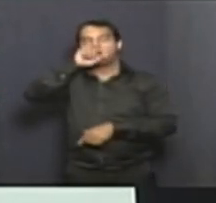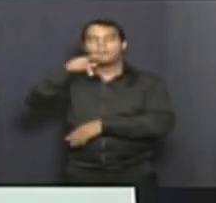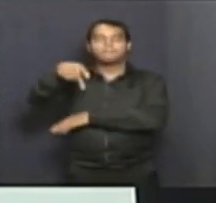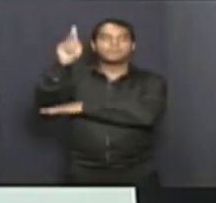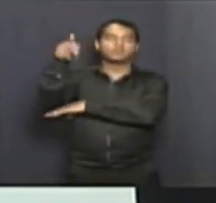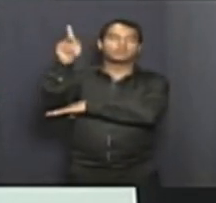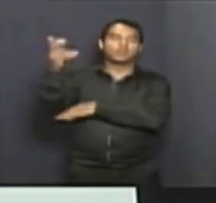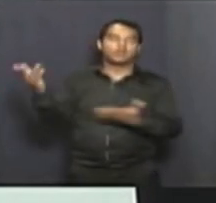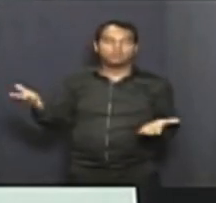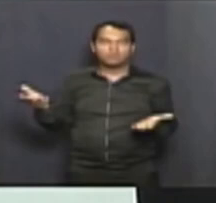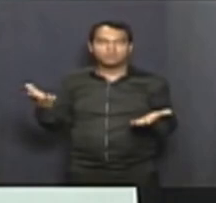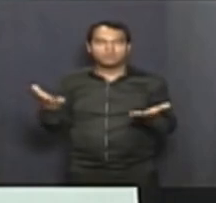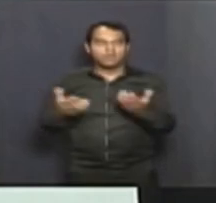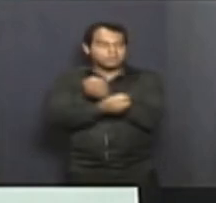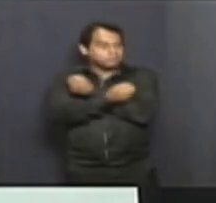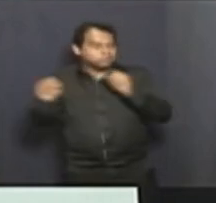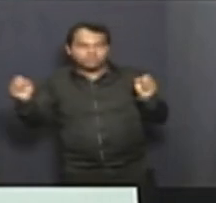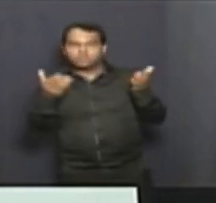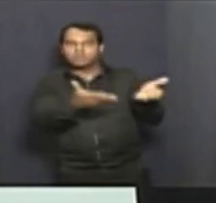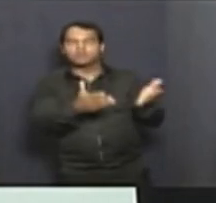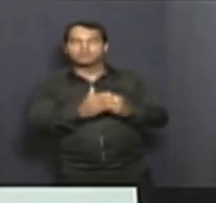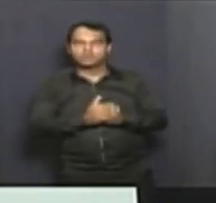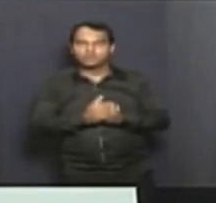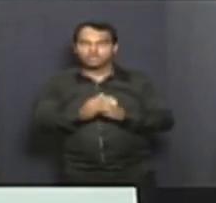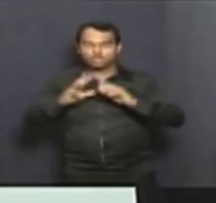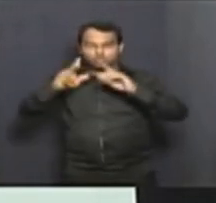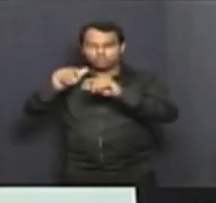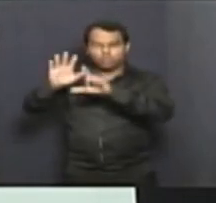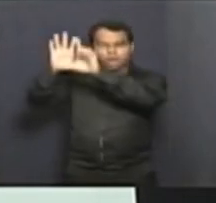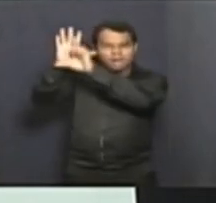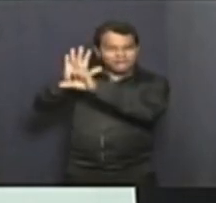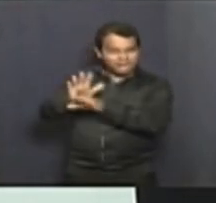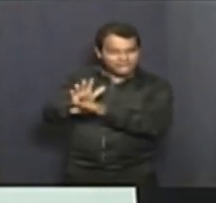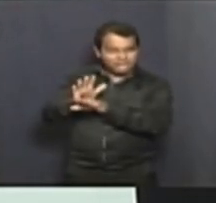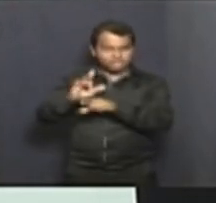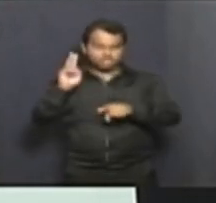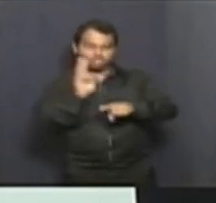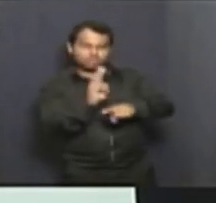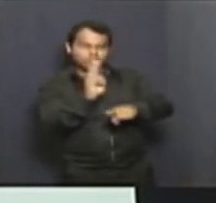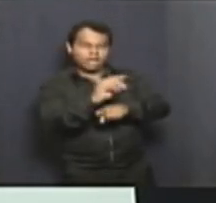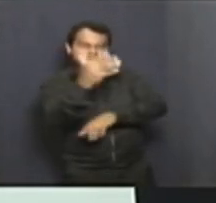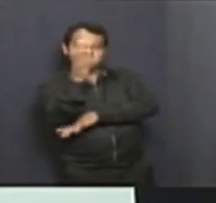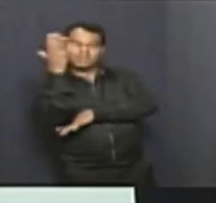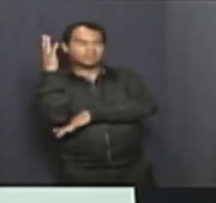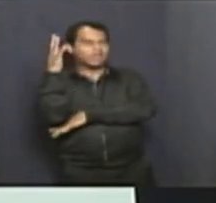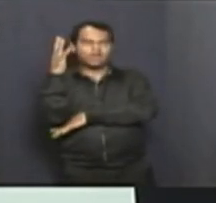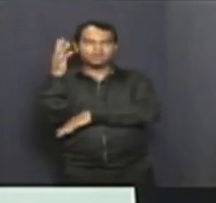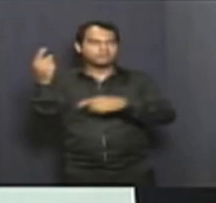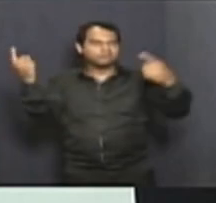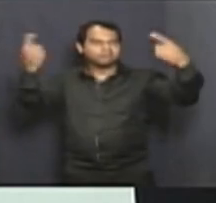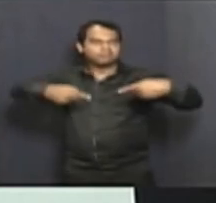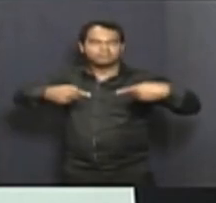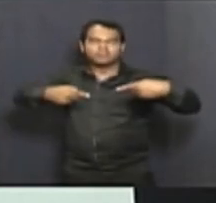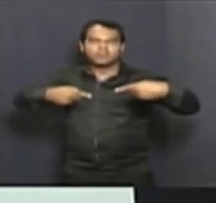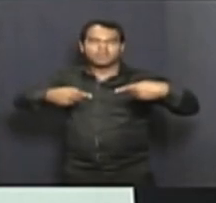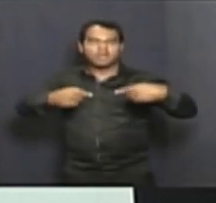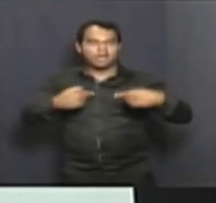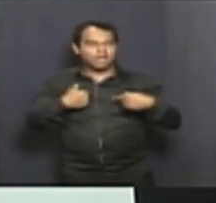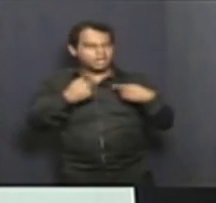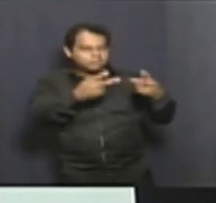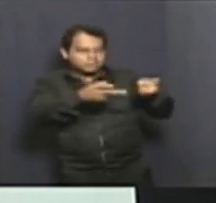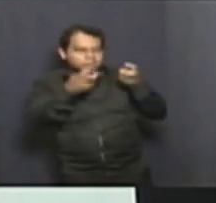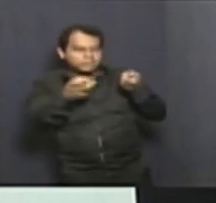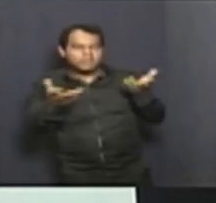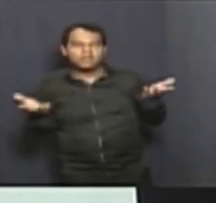é isso contraria toda a legislação ambiental do nosso estado e no entanto nós percebemos que